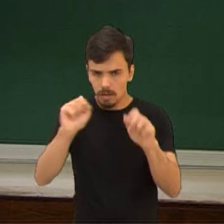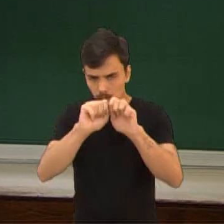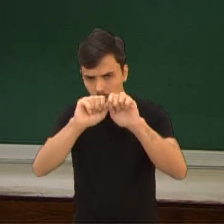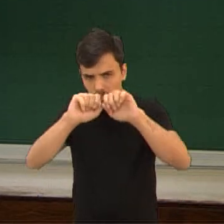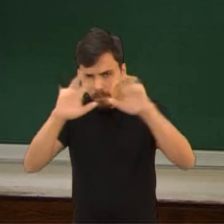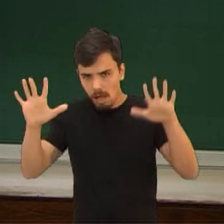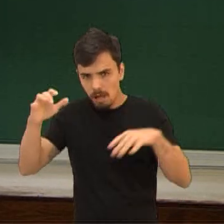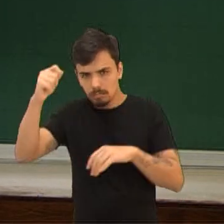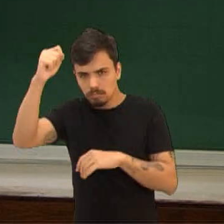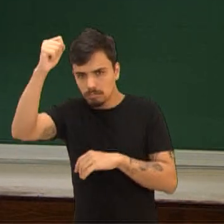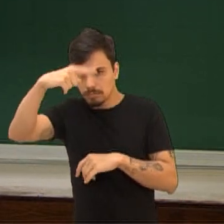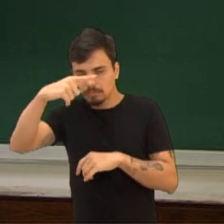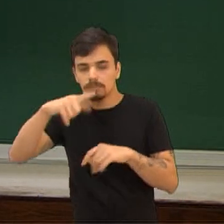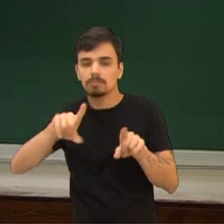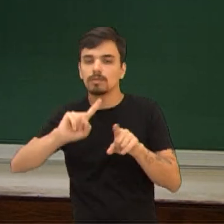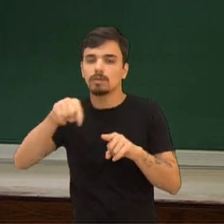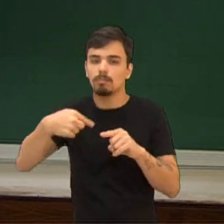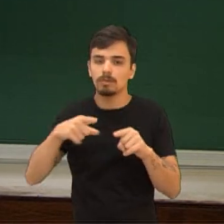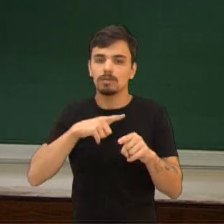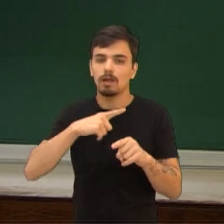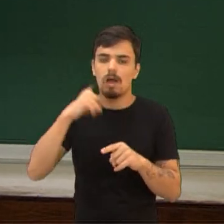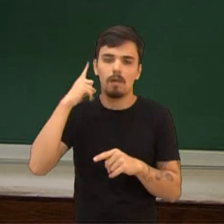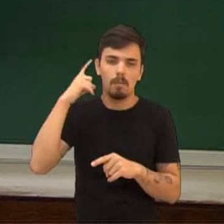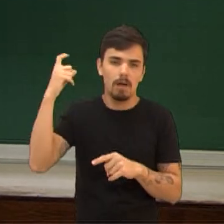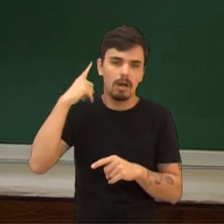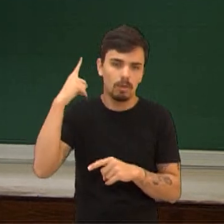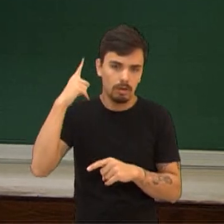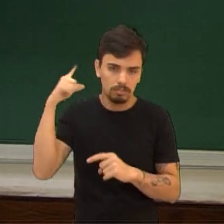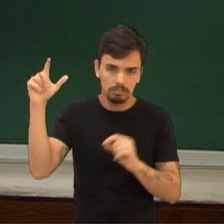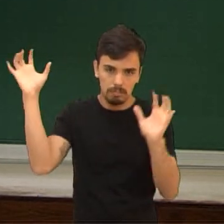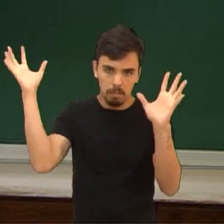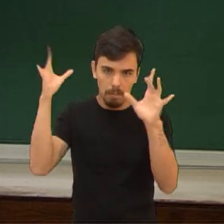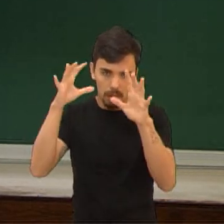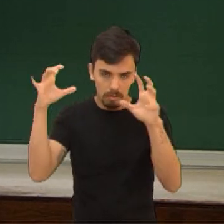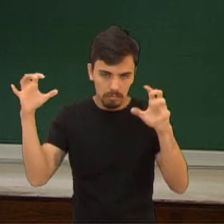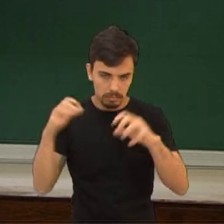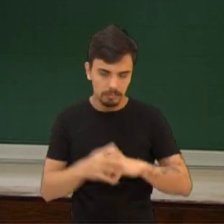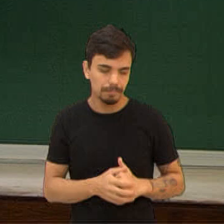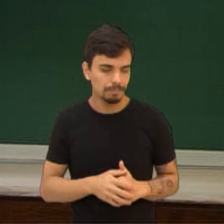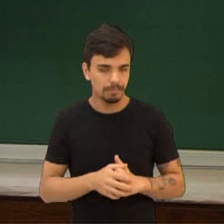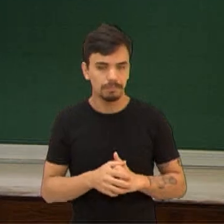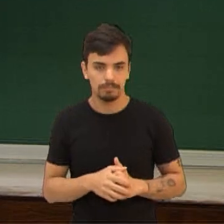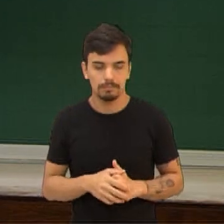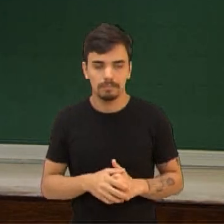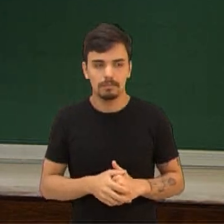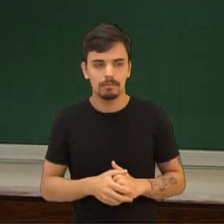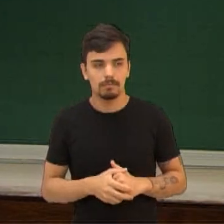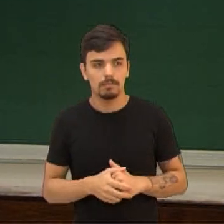brilhante que depois vem o trovão, né, o som que a gente escuta logo depois.